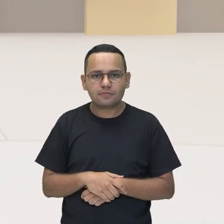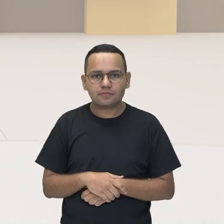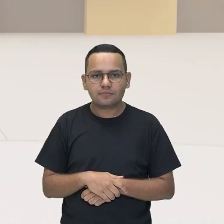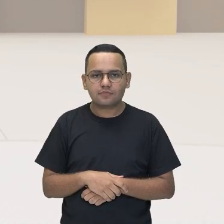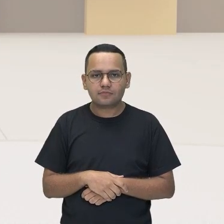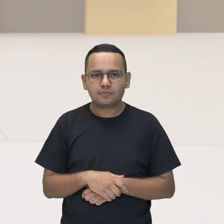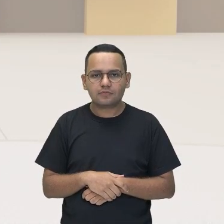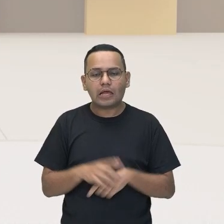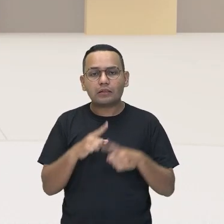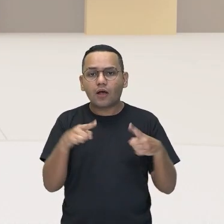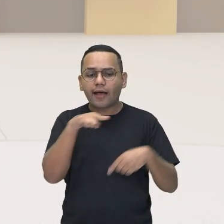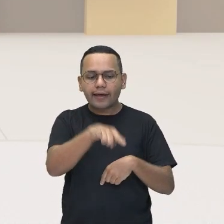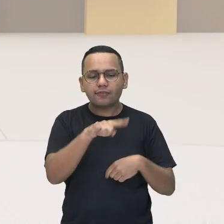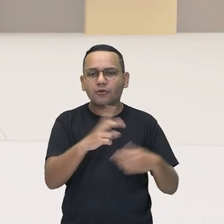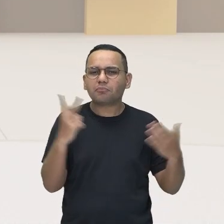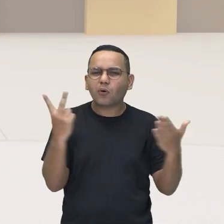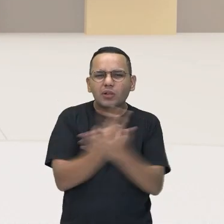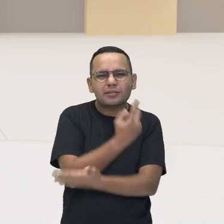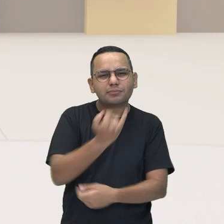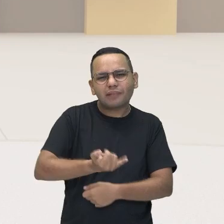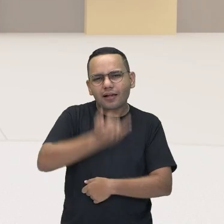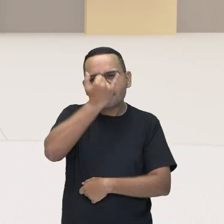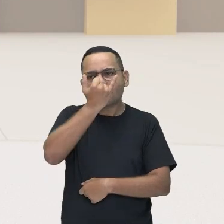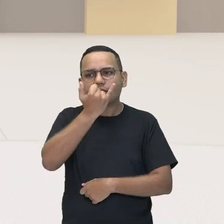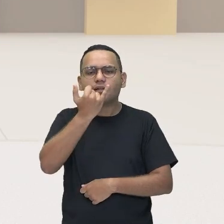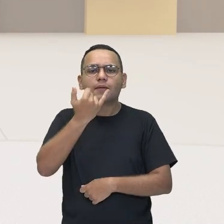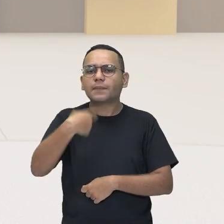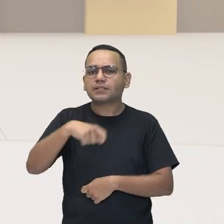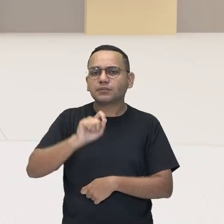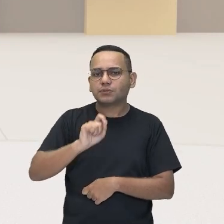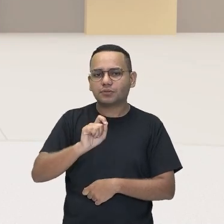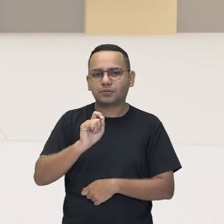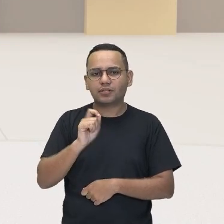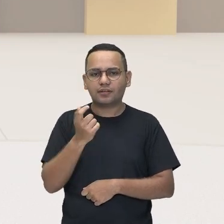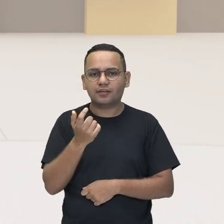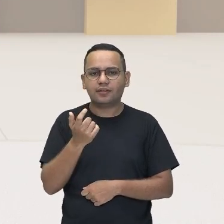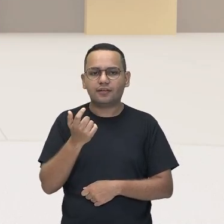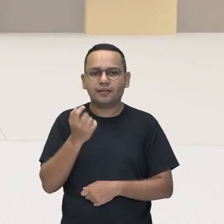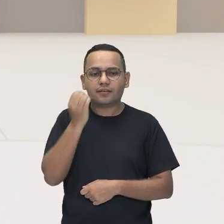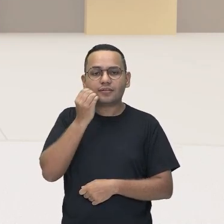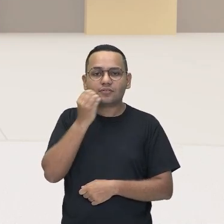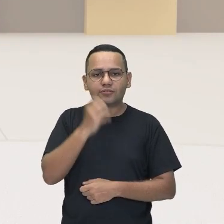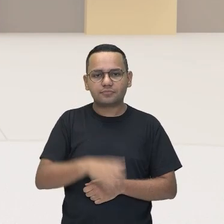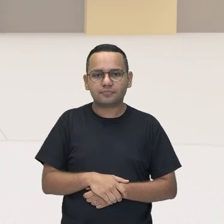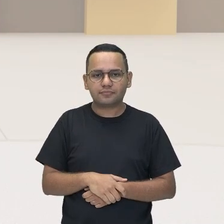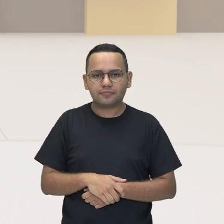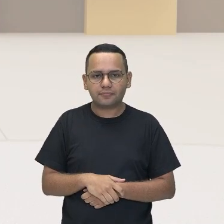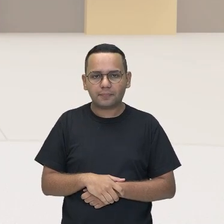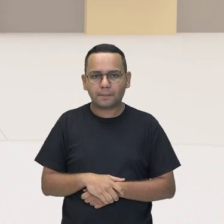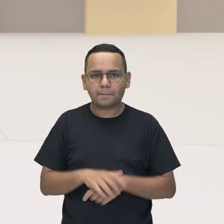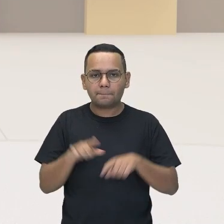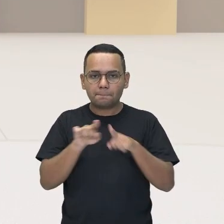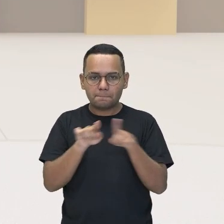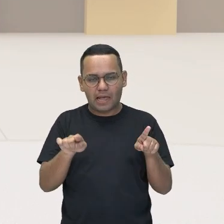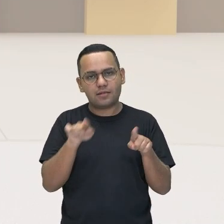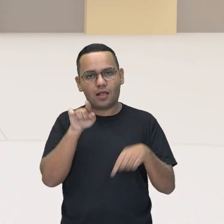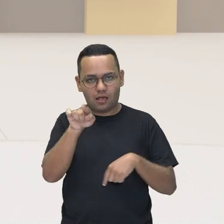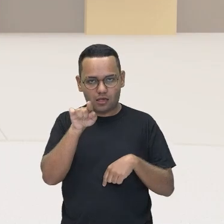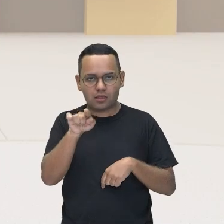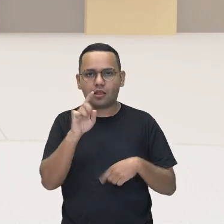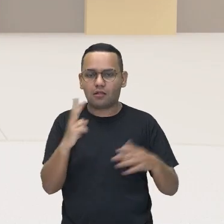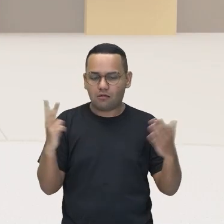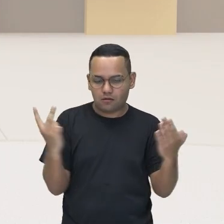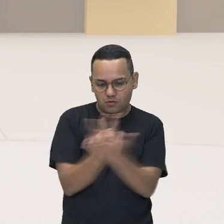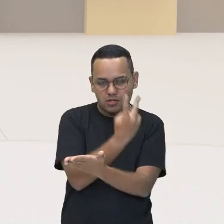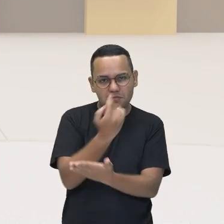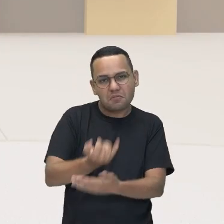ali. Então, vai recorrer também ao empréstimo. Sem contar de que nessas situações assim, que são consideradas às vezes de calamidade, né, como a